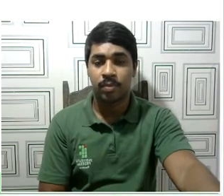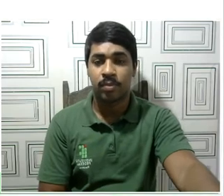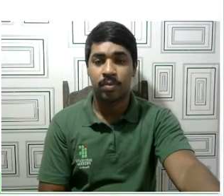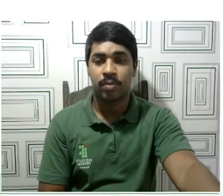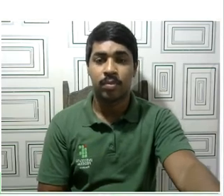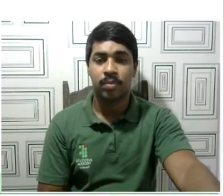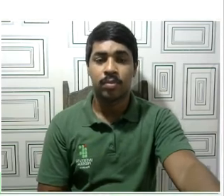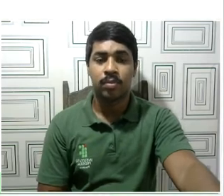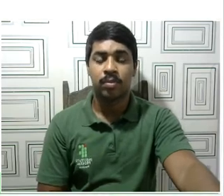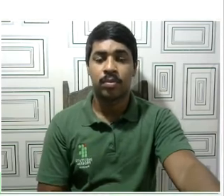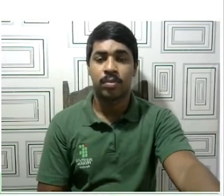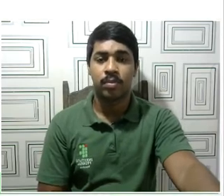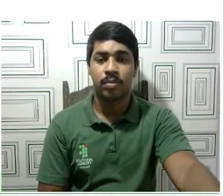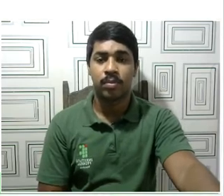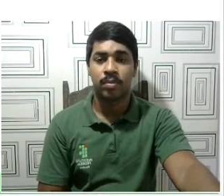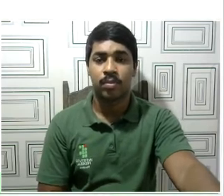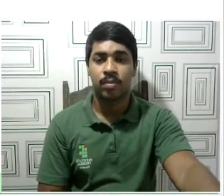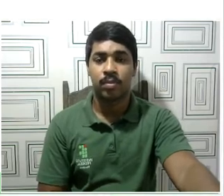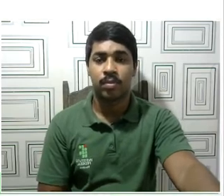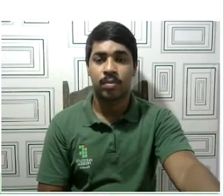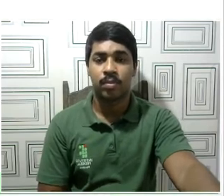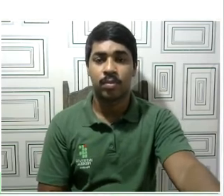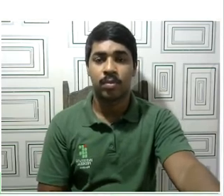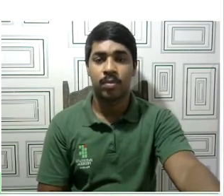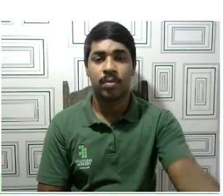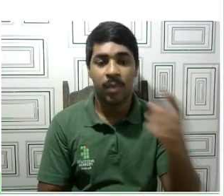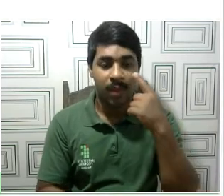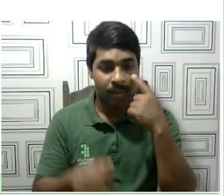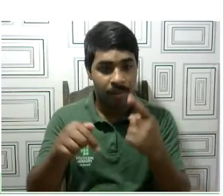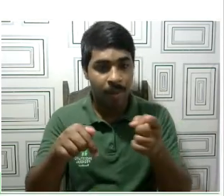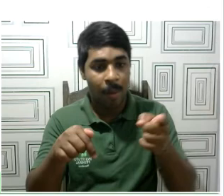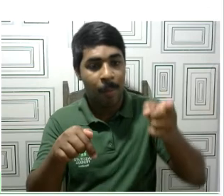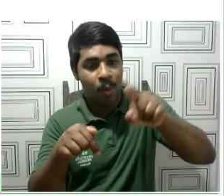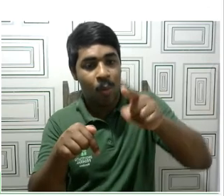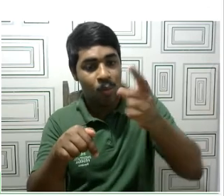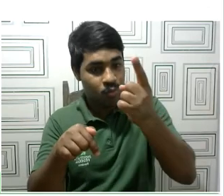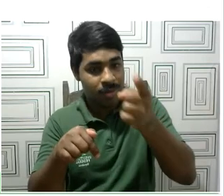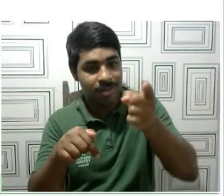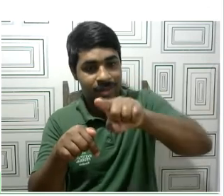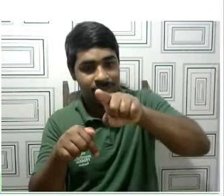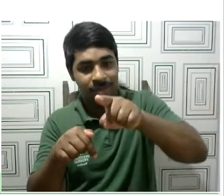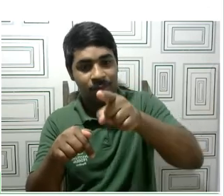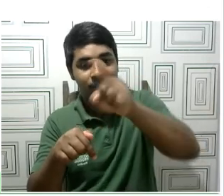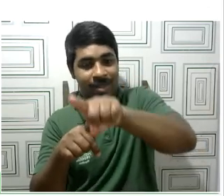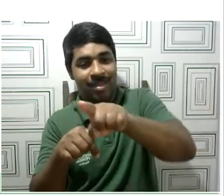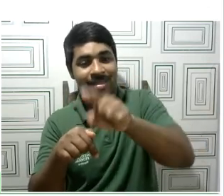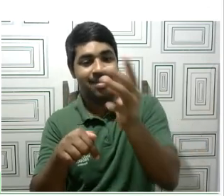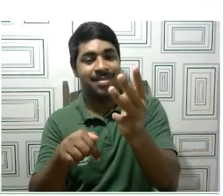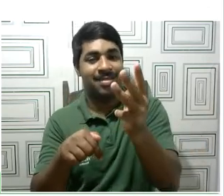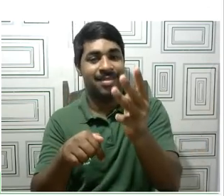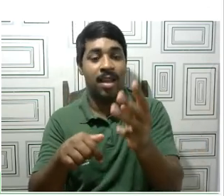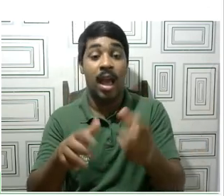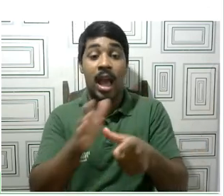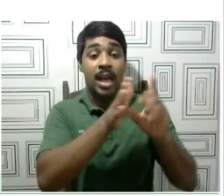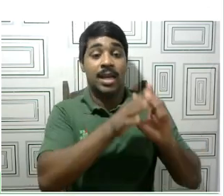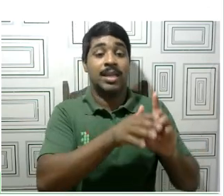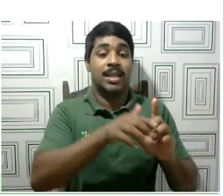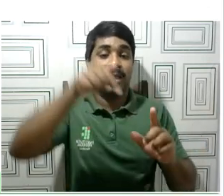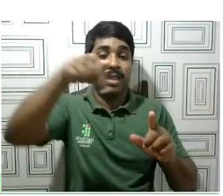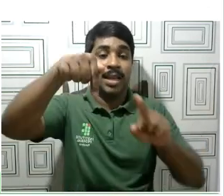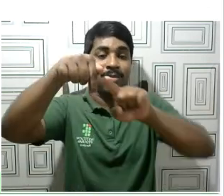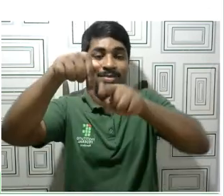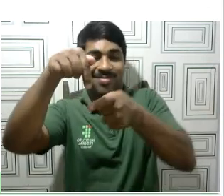Você deslocou 1, 2, 3. Então aqui é 3, tá? Um outro jeito de